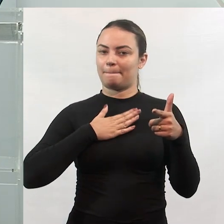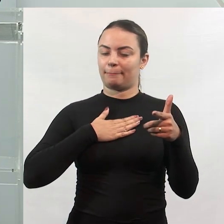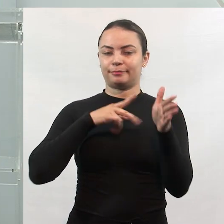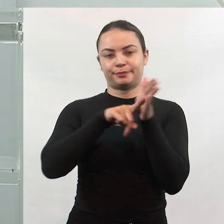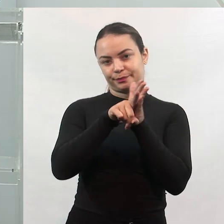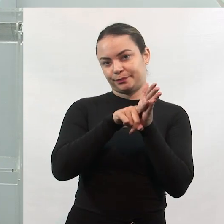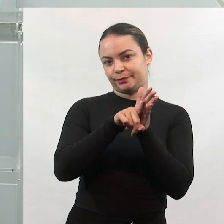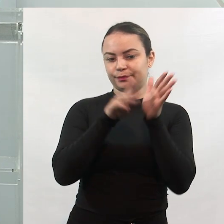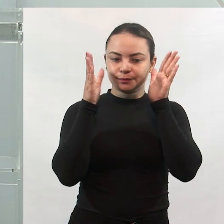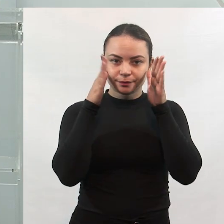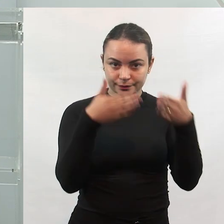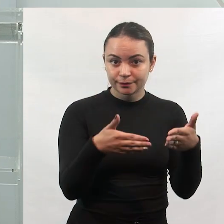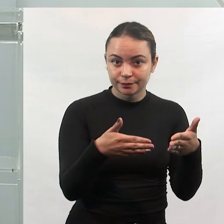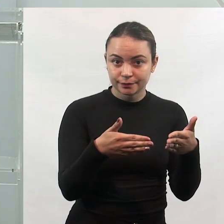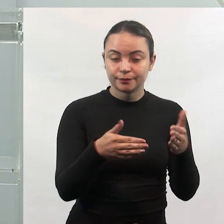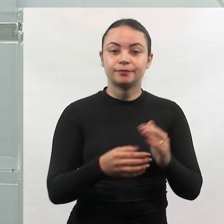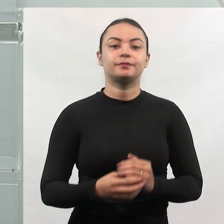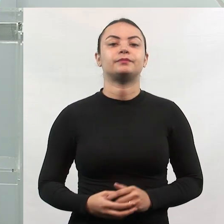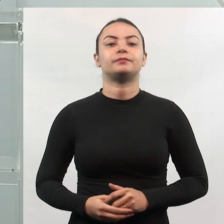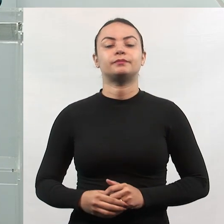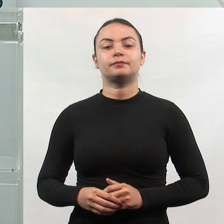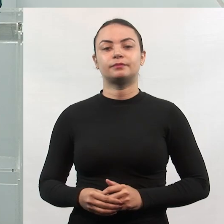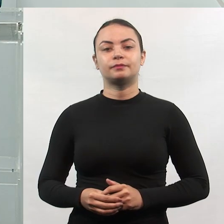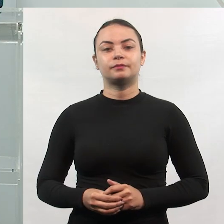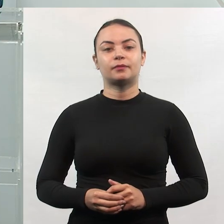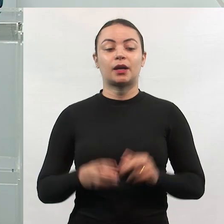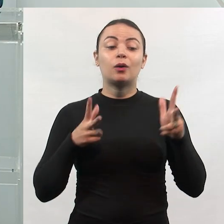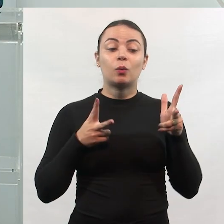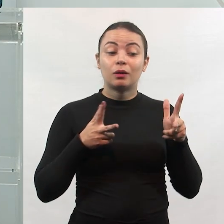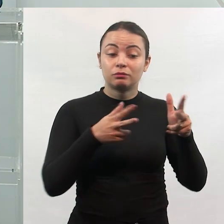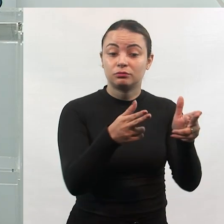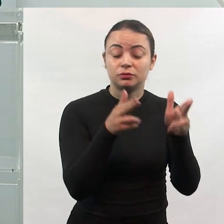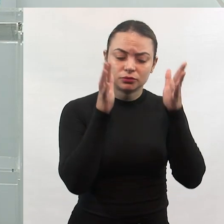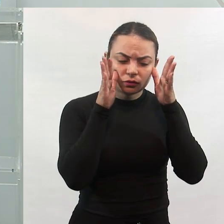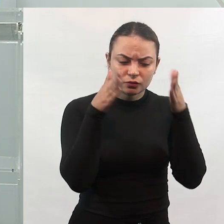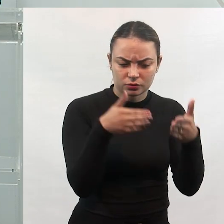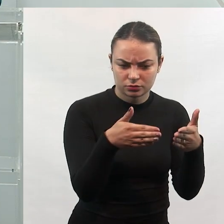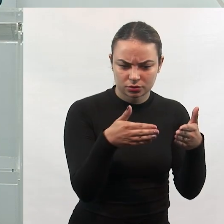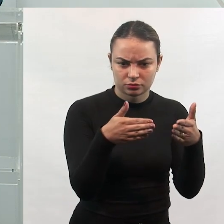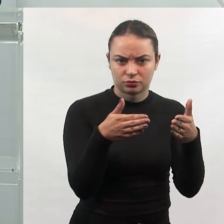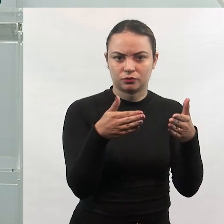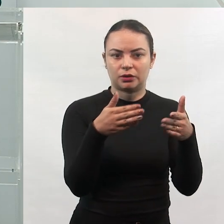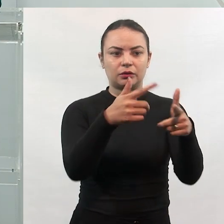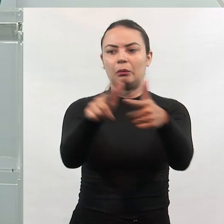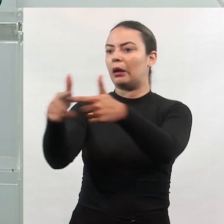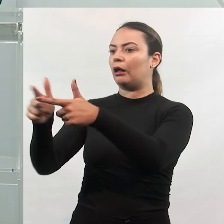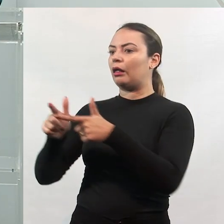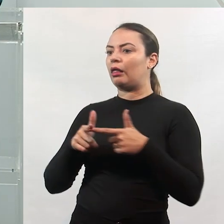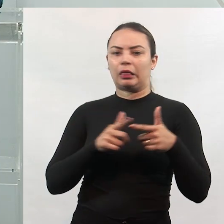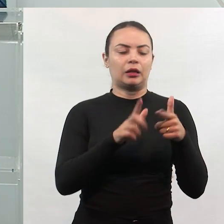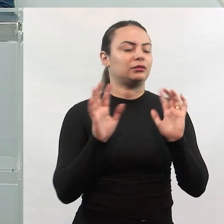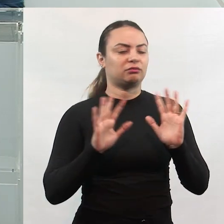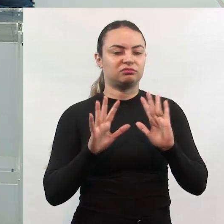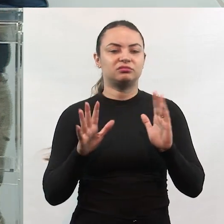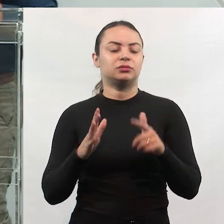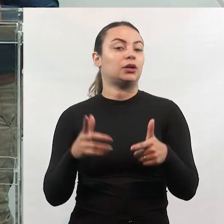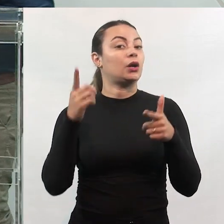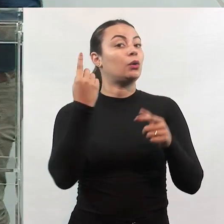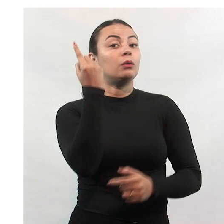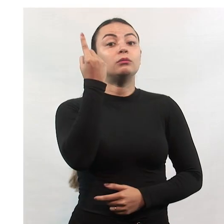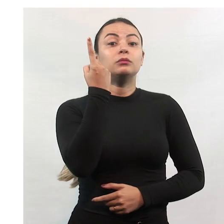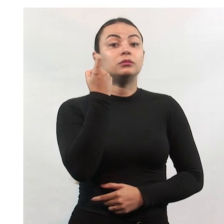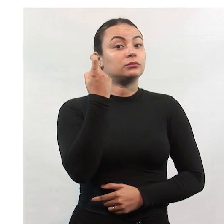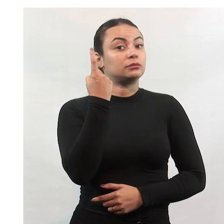de ser um problema, né, a ser estudado. É por isso que a gente fala que todo problema ele é importante, né?